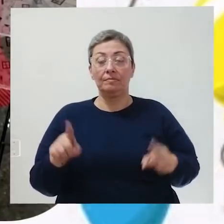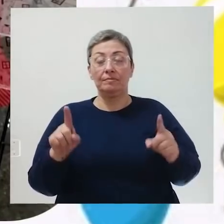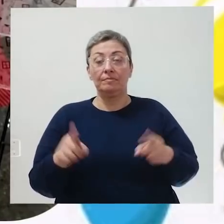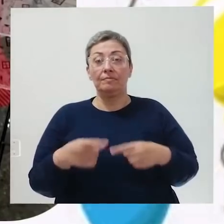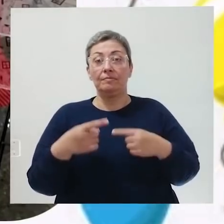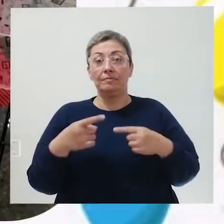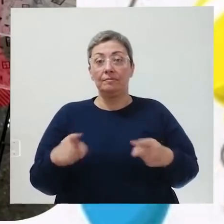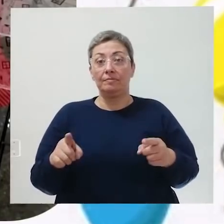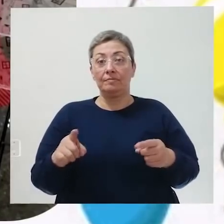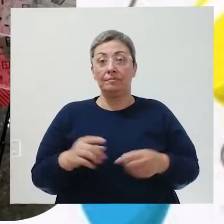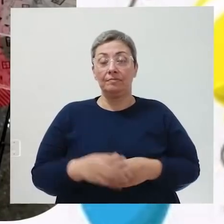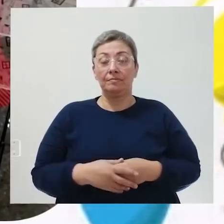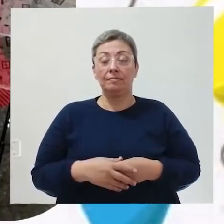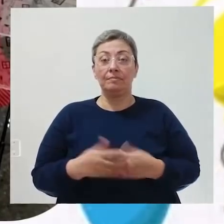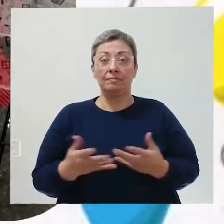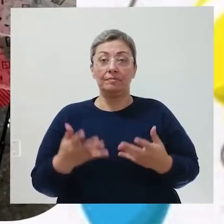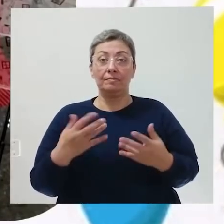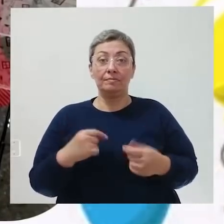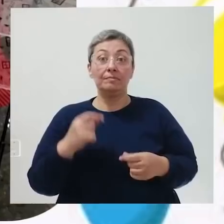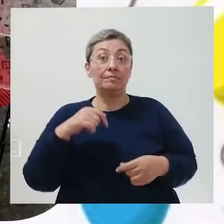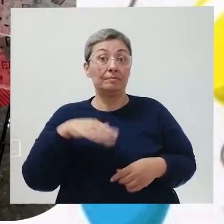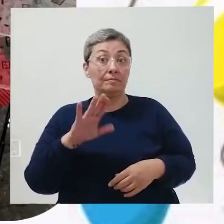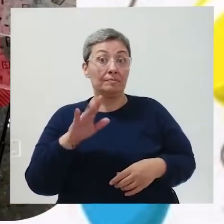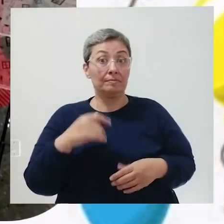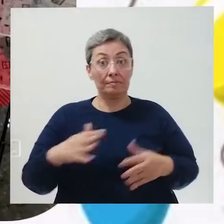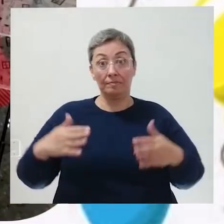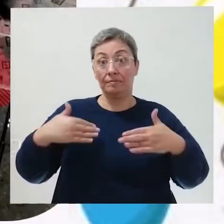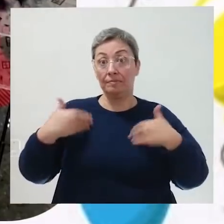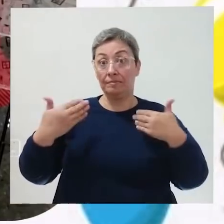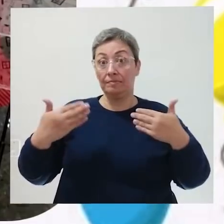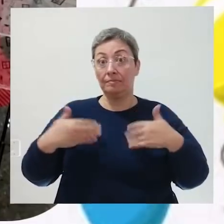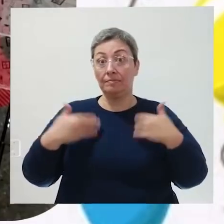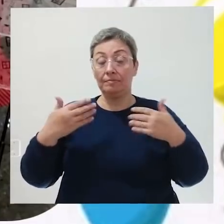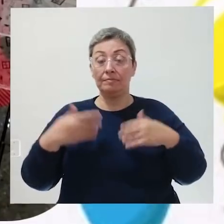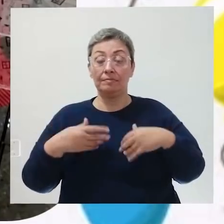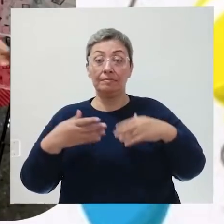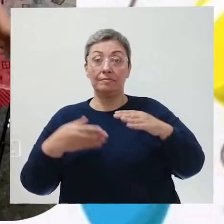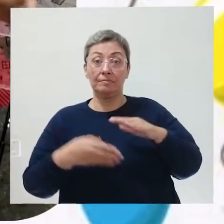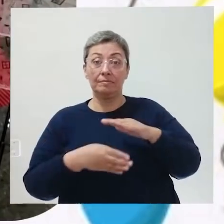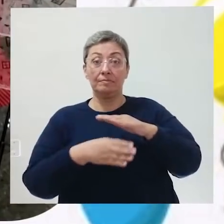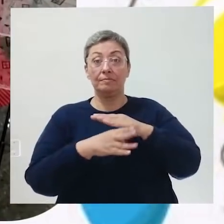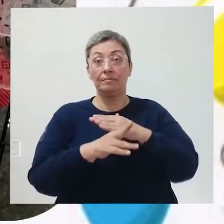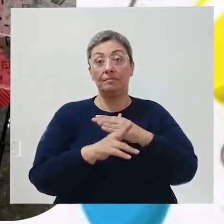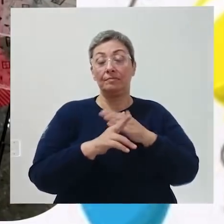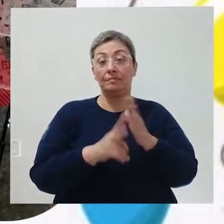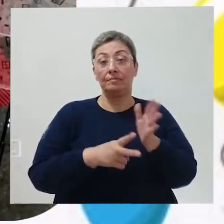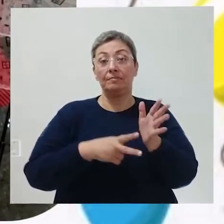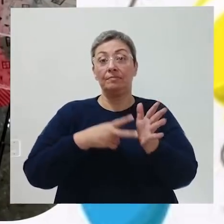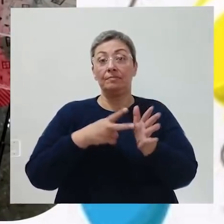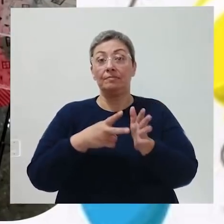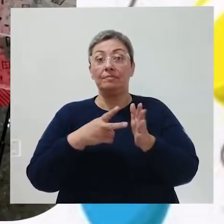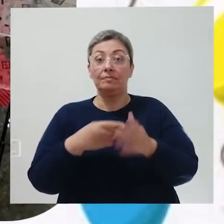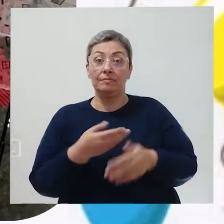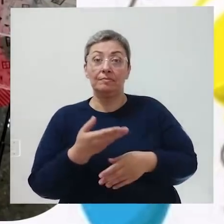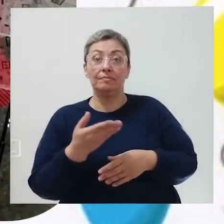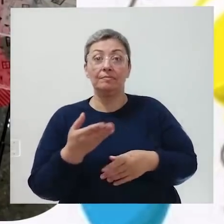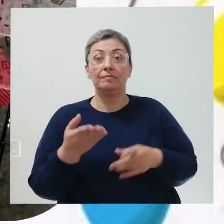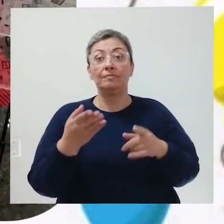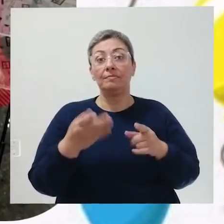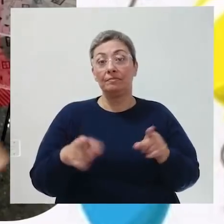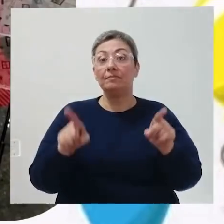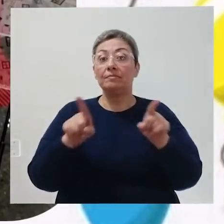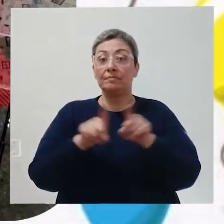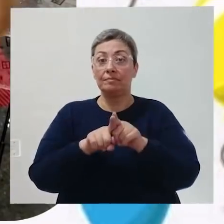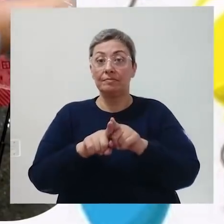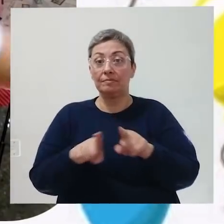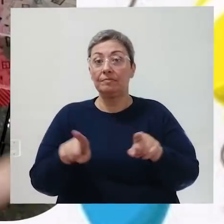tchu-tchu-tchá, tchu-tchu-tchá-tchá-tchá. Tá ficando animado, eu vou pegar o trem